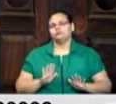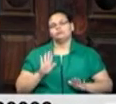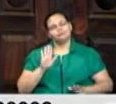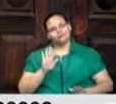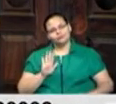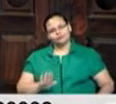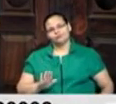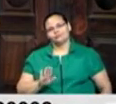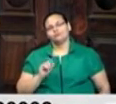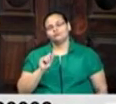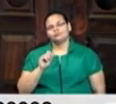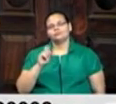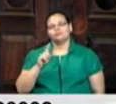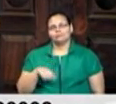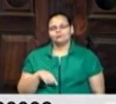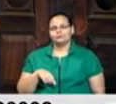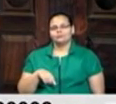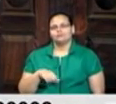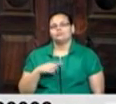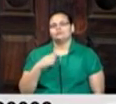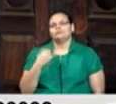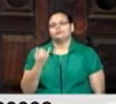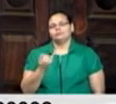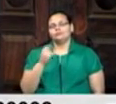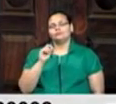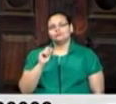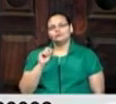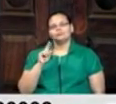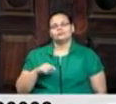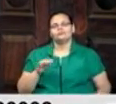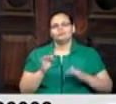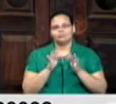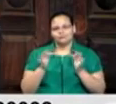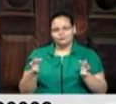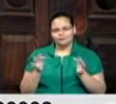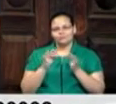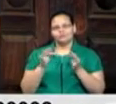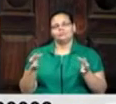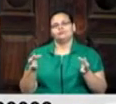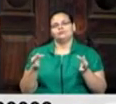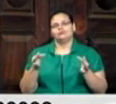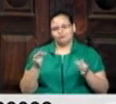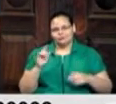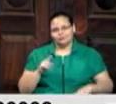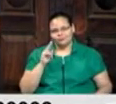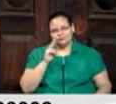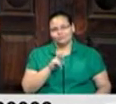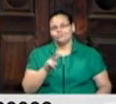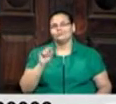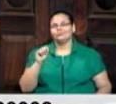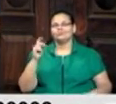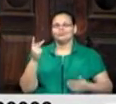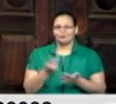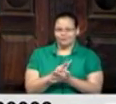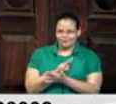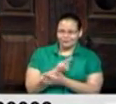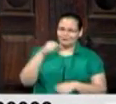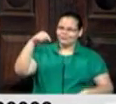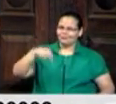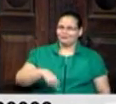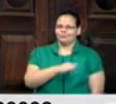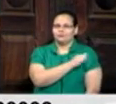Quanto argumento é válido pela simples observação do que aconteceu no estado do Rio de